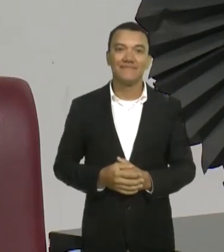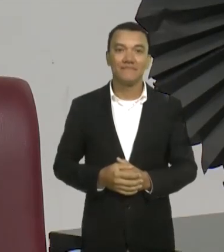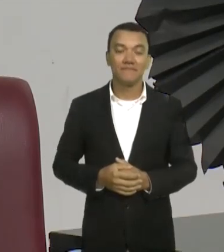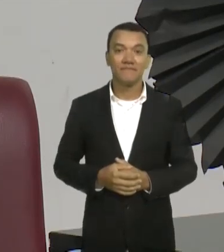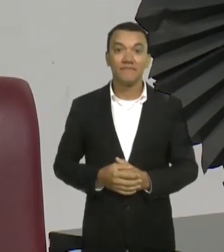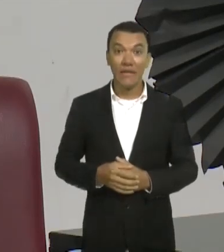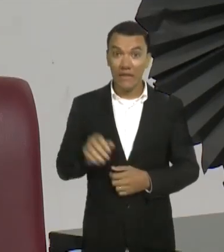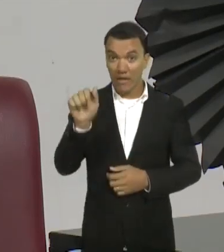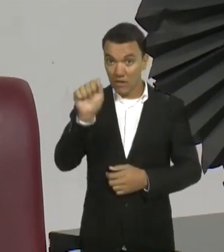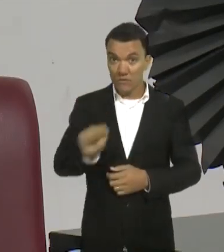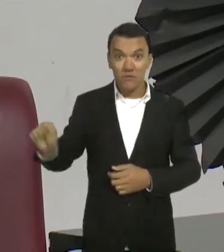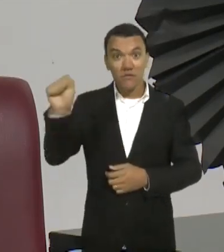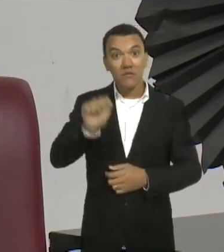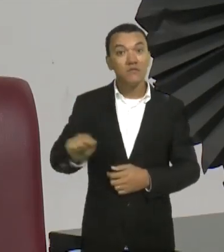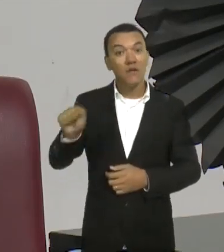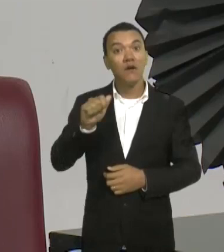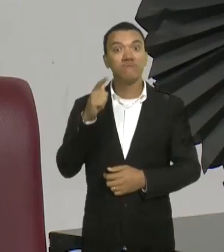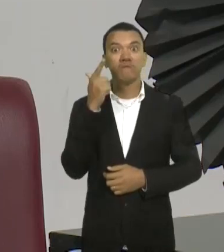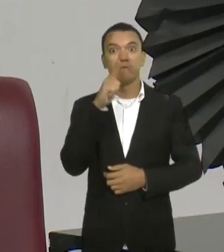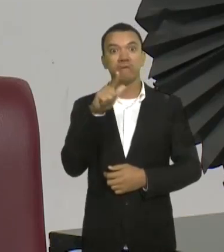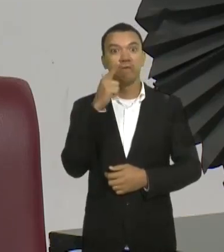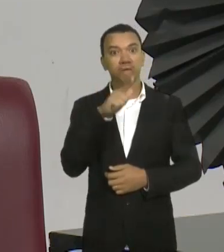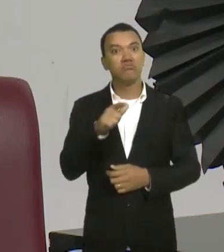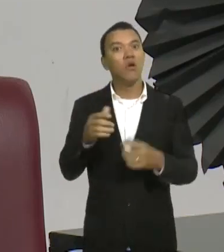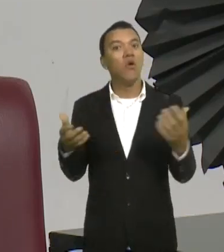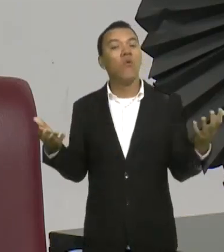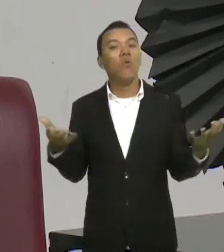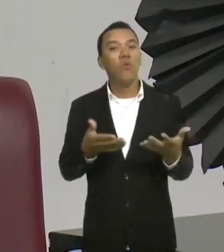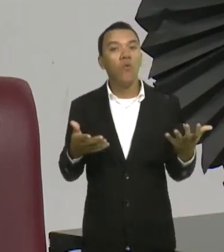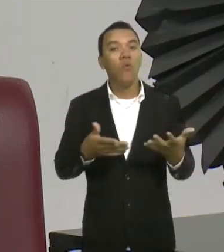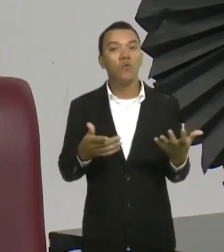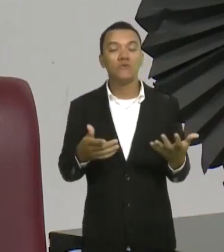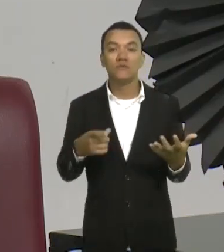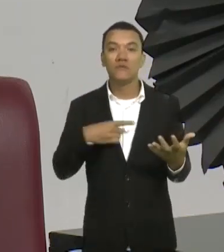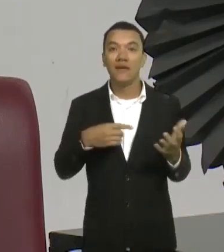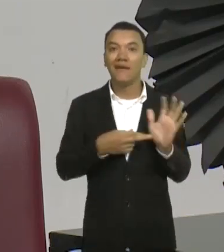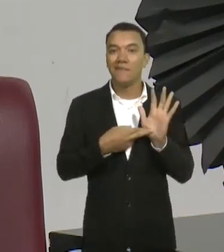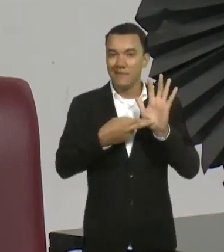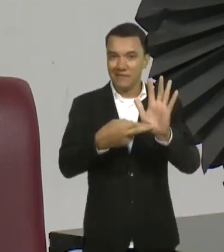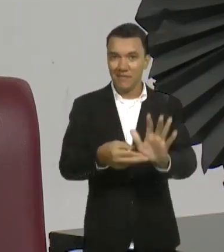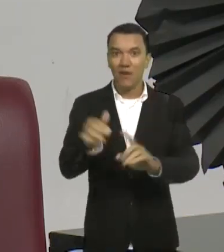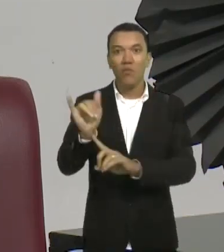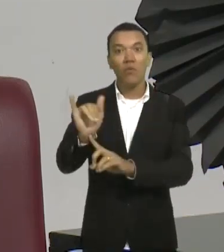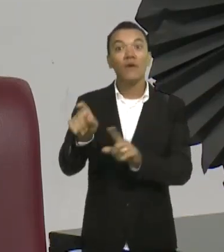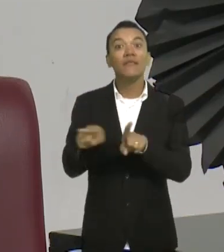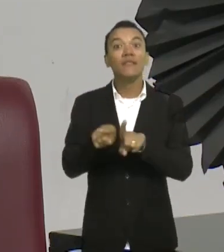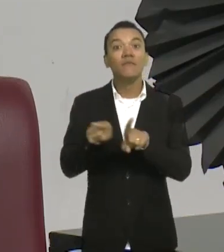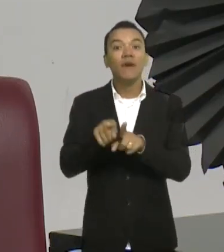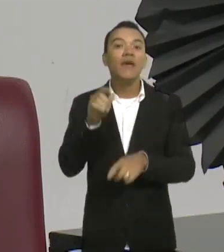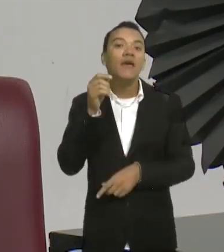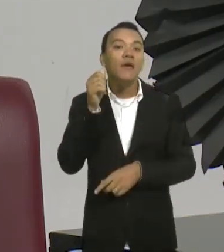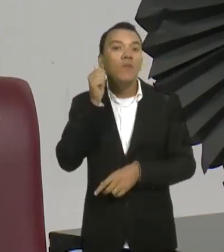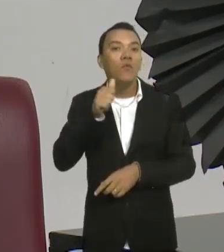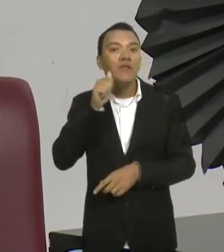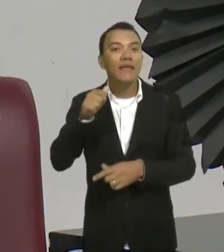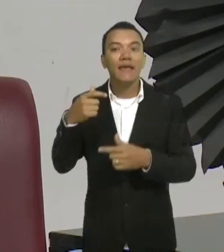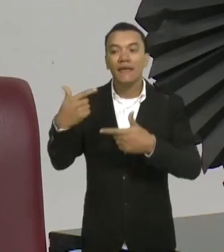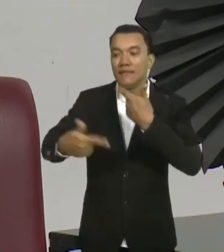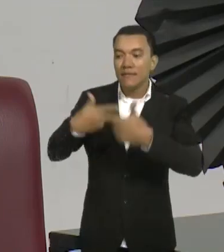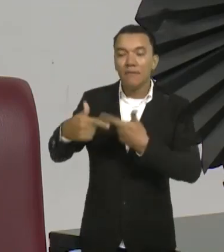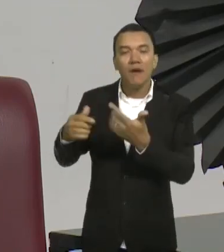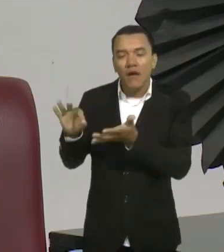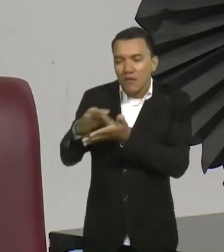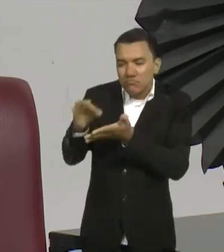essa associação deu muito certo. Hoje, além de representar o boi, eu represento essas mulheres, os bordados das